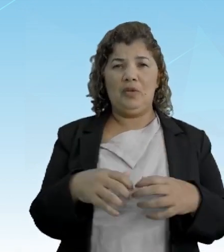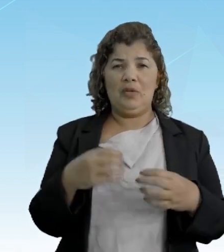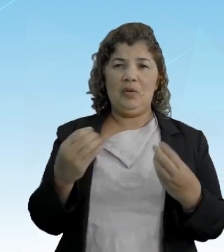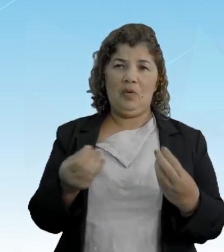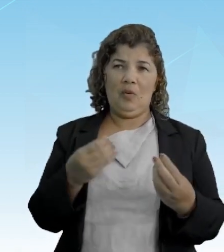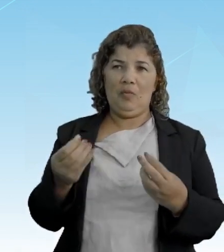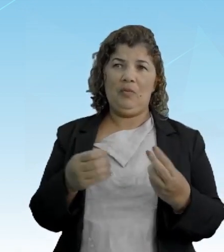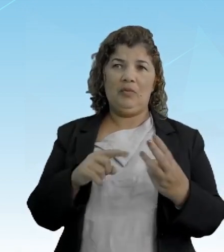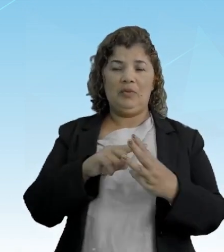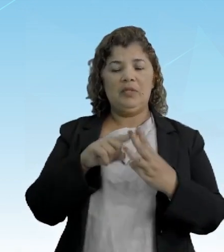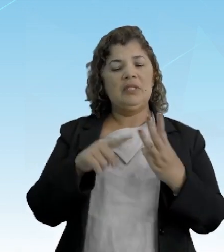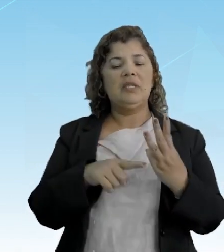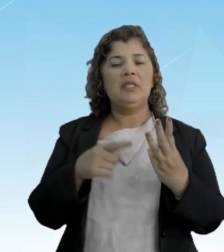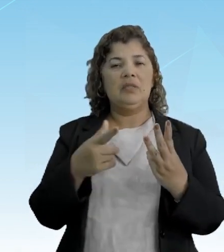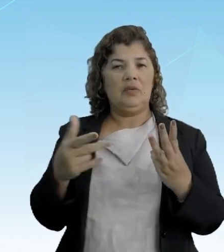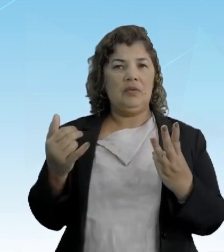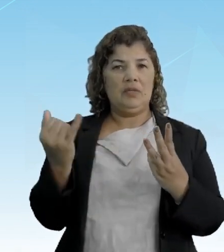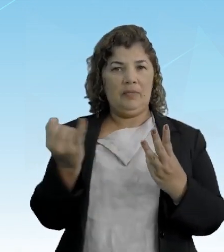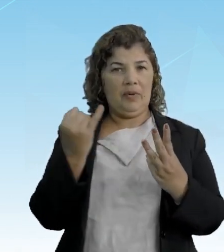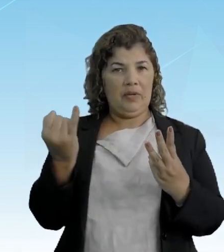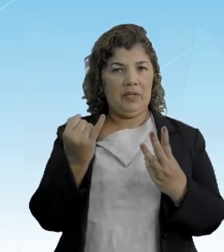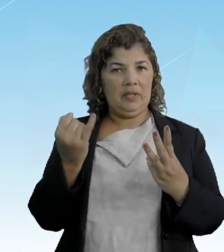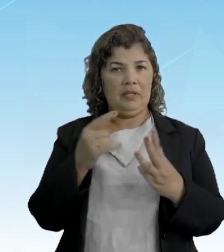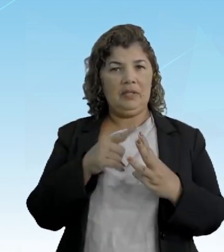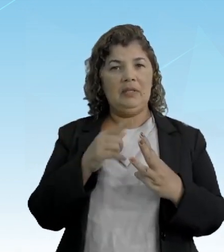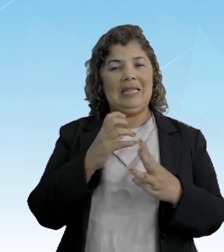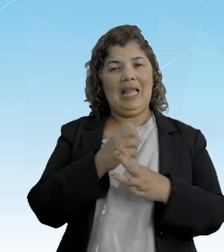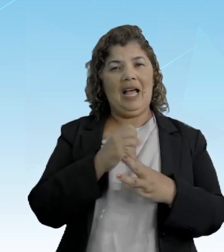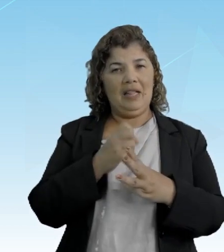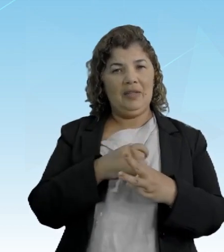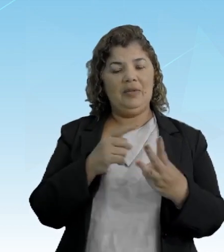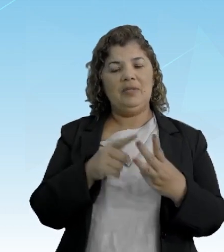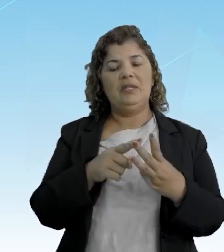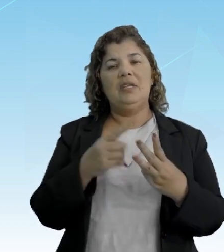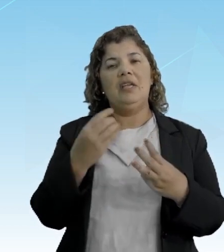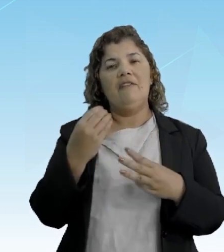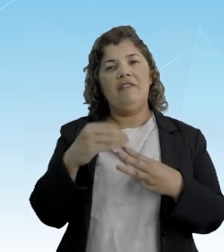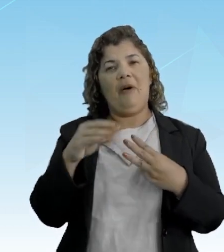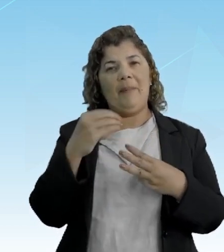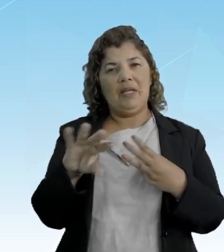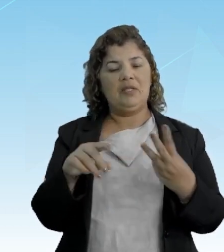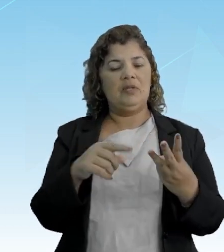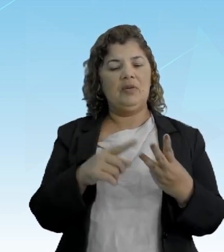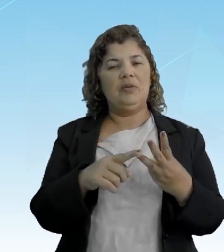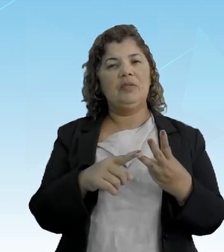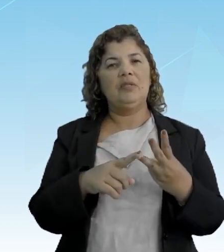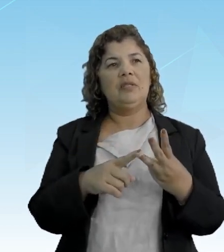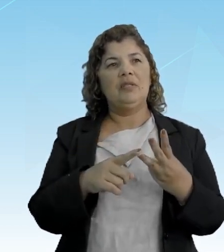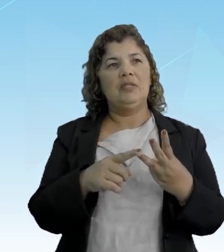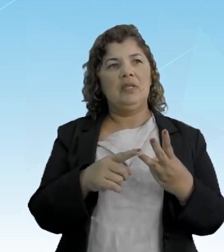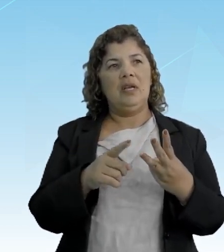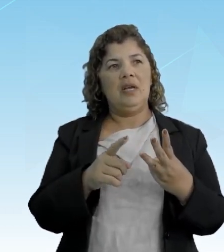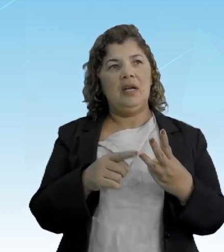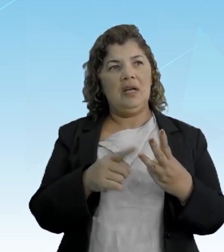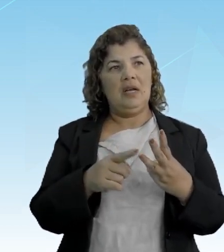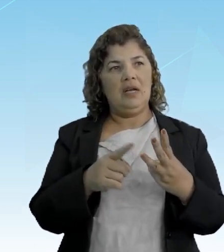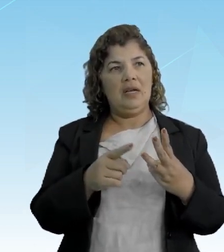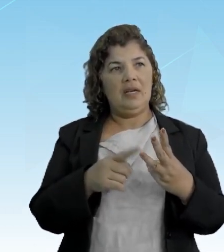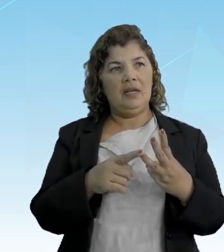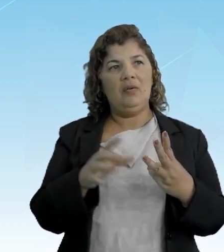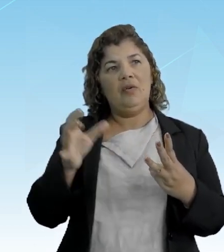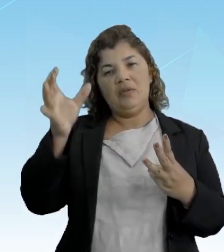três coisas que são muito interessantes. Nós temos dados, nós temos as informações e nós formamos com esses três uma coisa